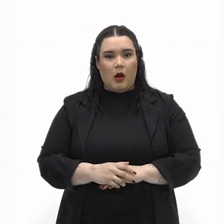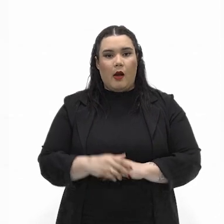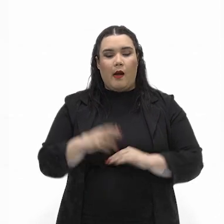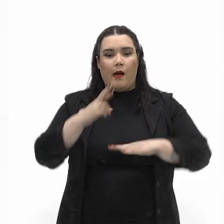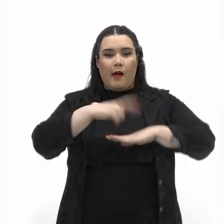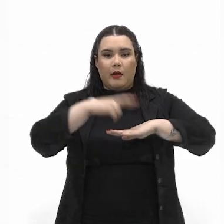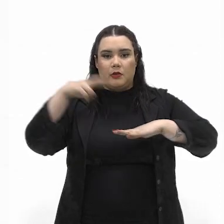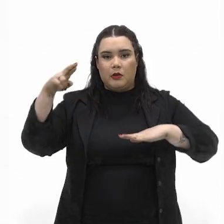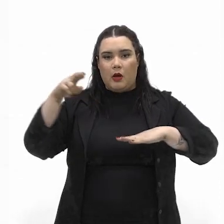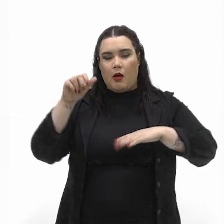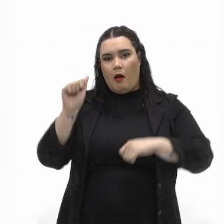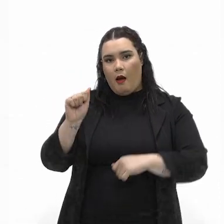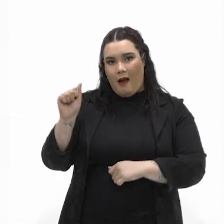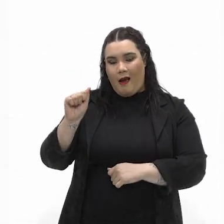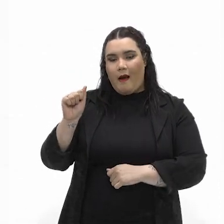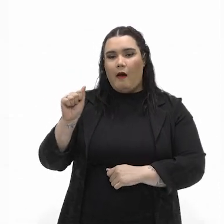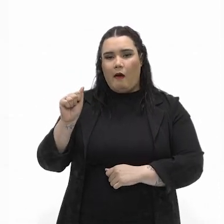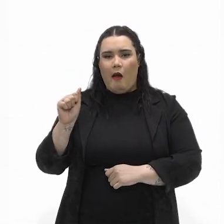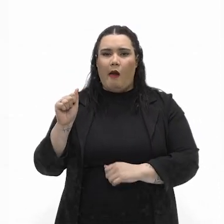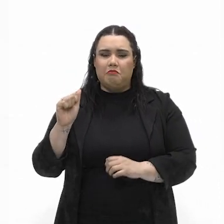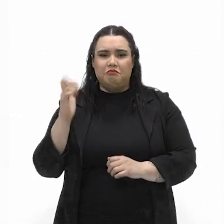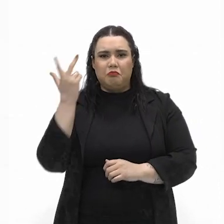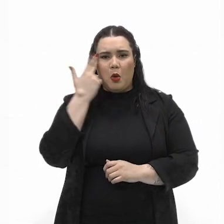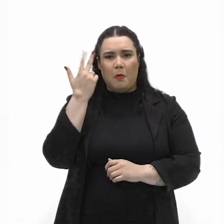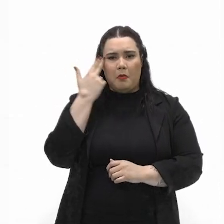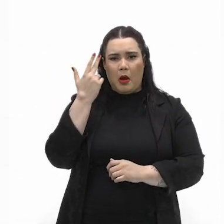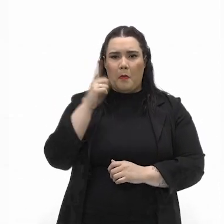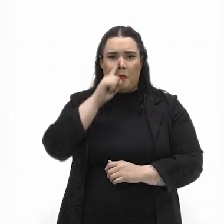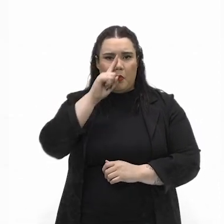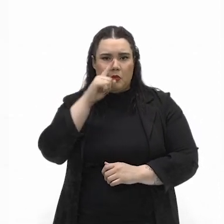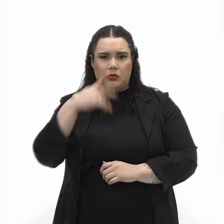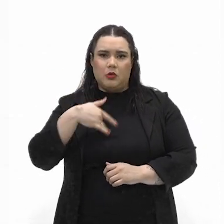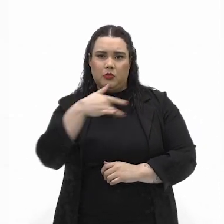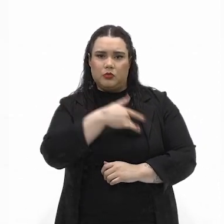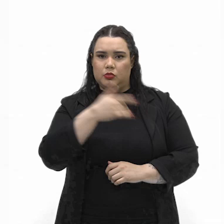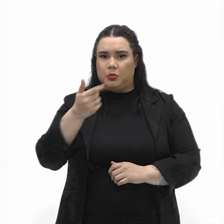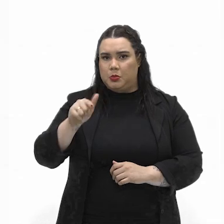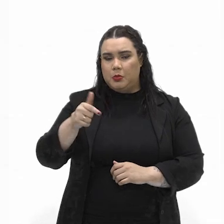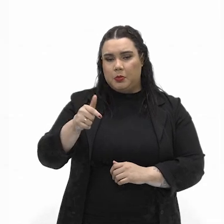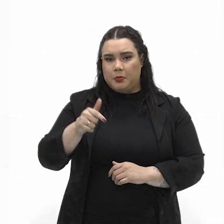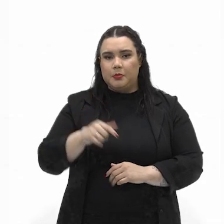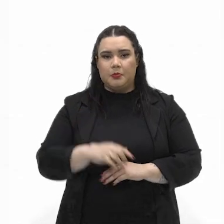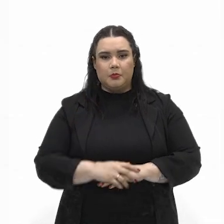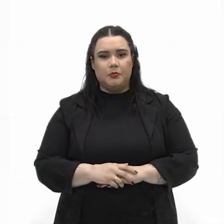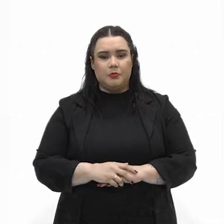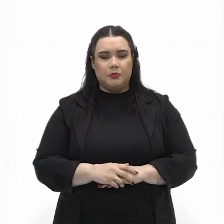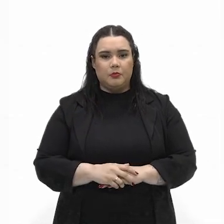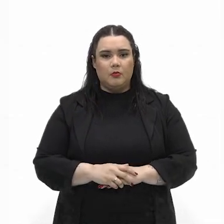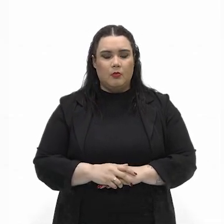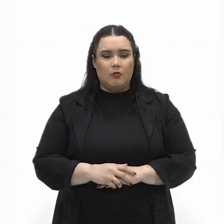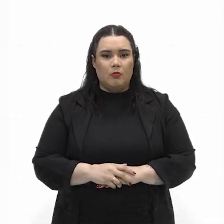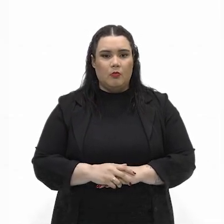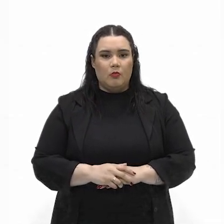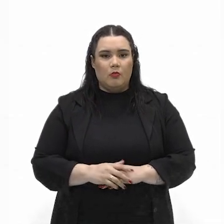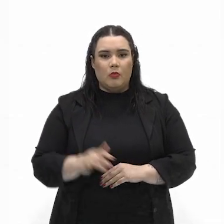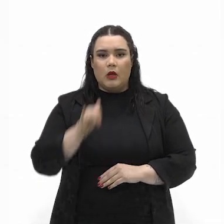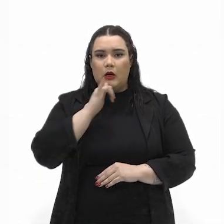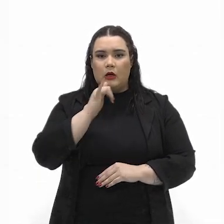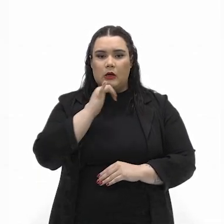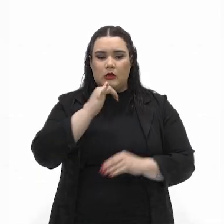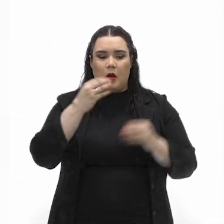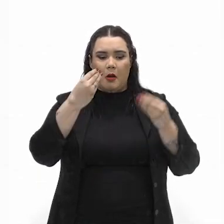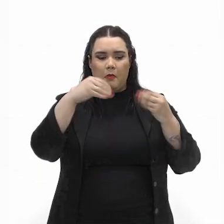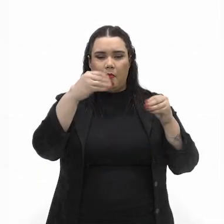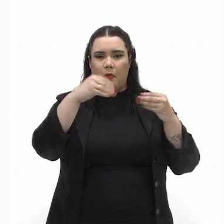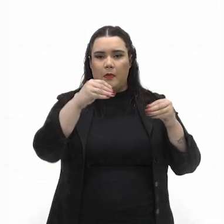não é tão nociva assim à nossa saúde, tá? A radiação alfa, ela não consegue passar nem por uma